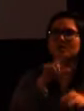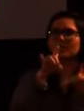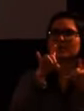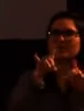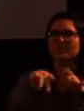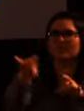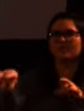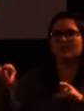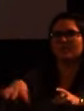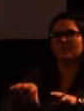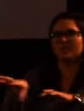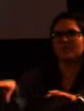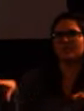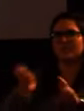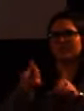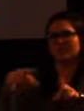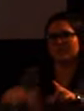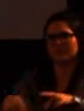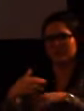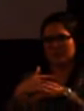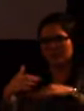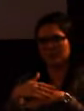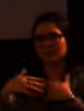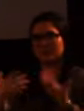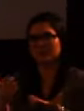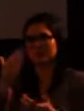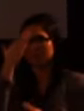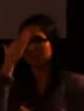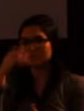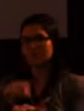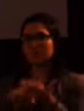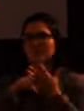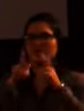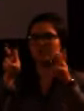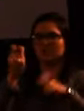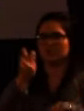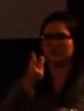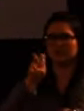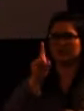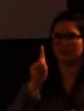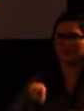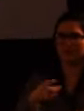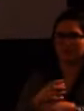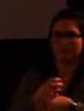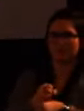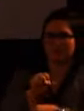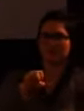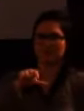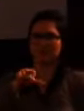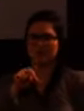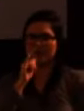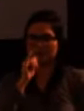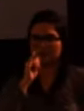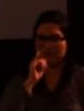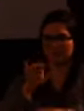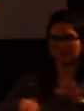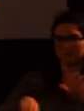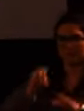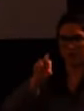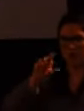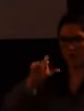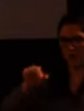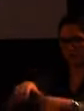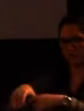cidade. Então, um destaque nesse título 5 aí da ocupação do solo é que a área de borda marítima, que é essa